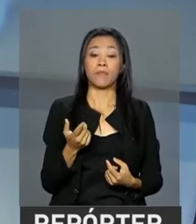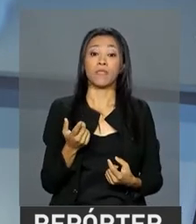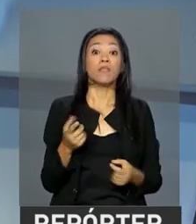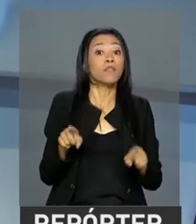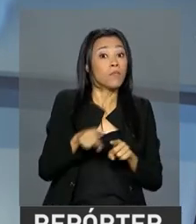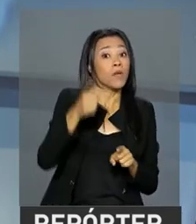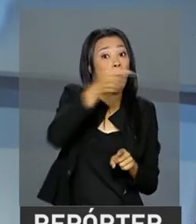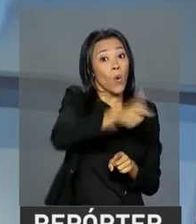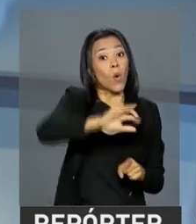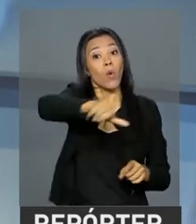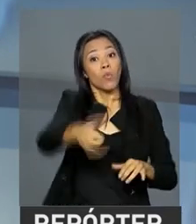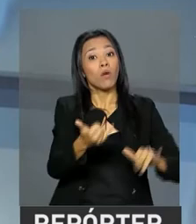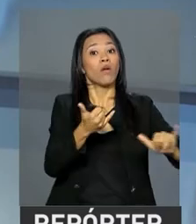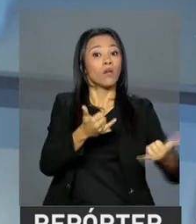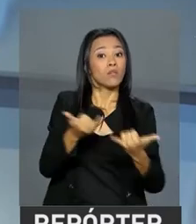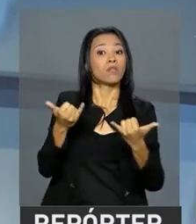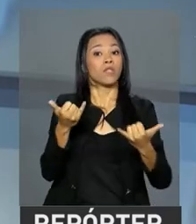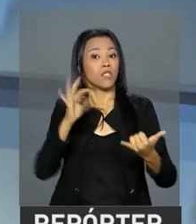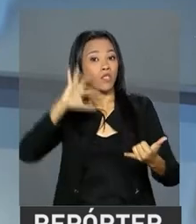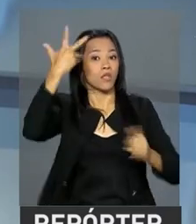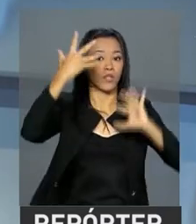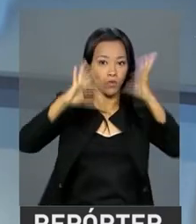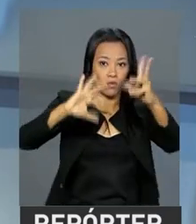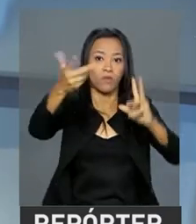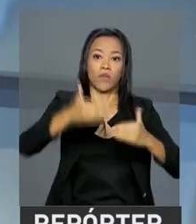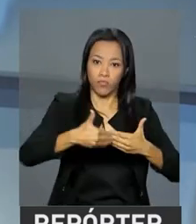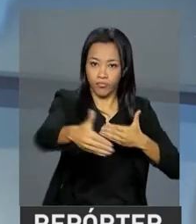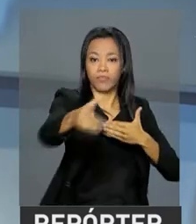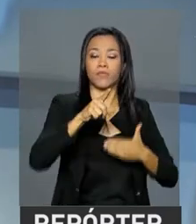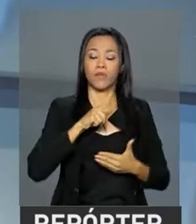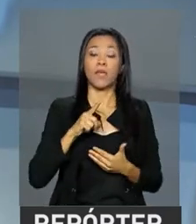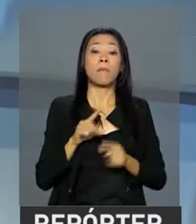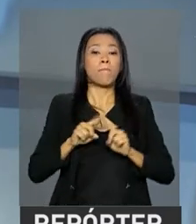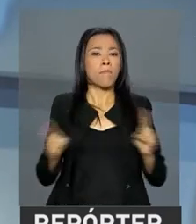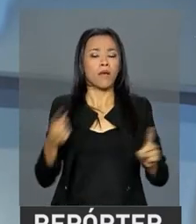possibilidades, mas nós não podemos, em nenhum momento, deixar